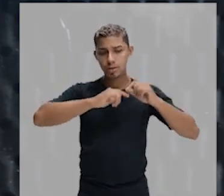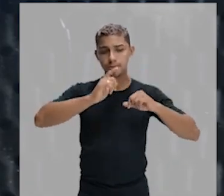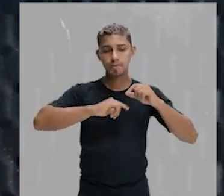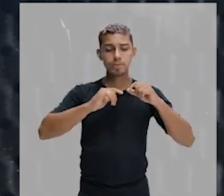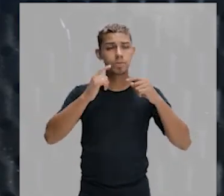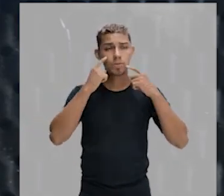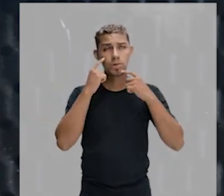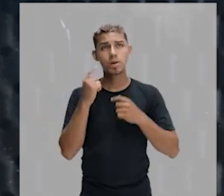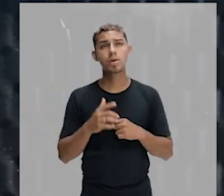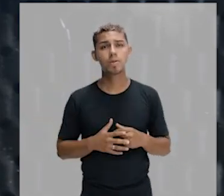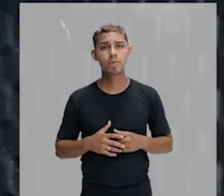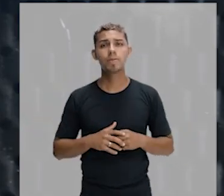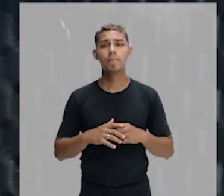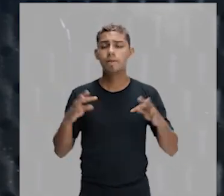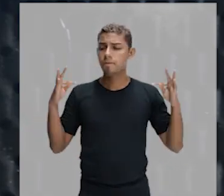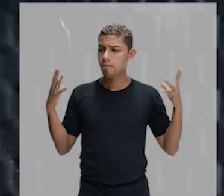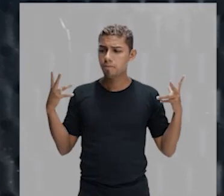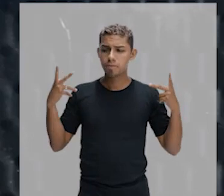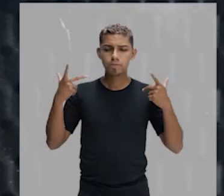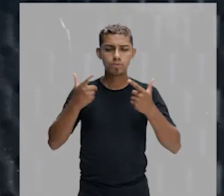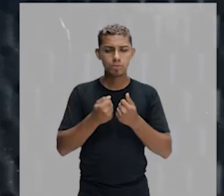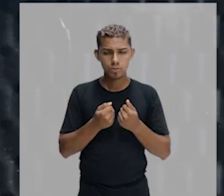Então, mapeando todo